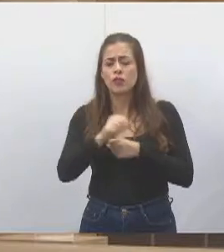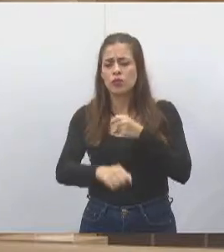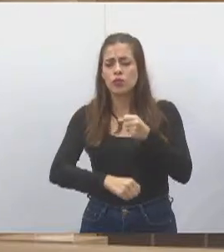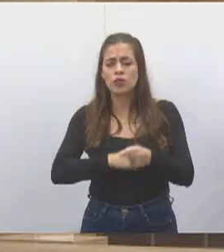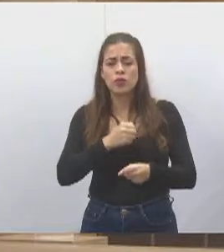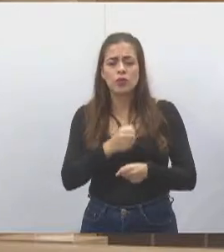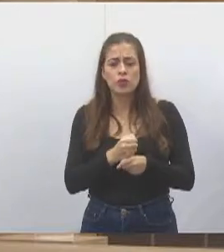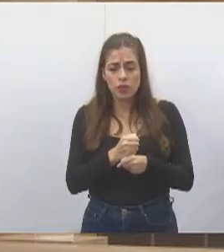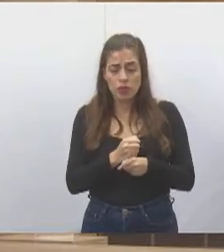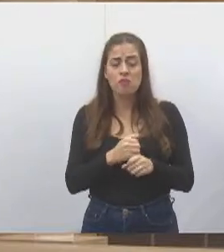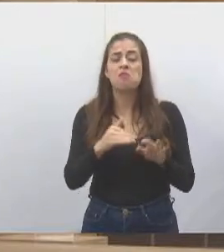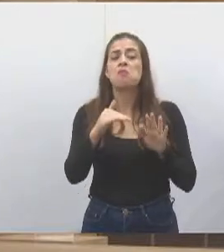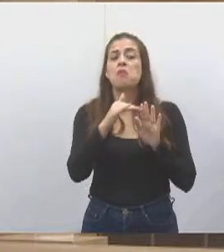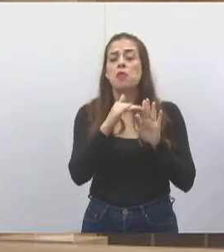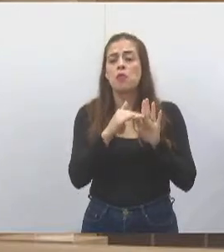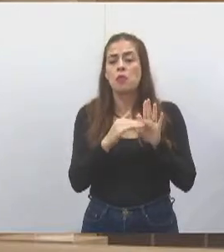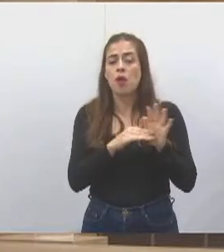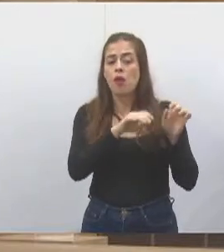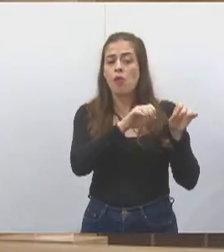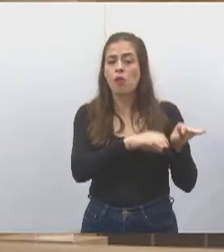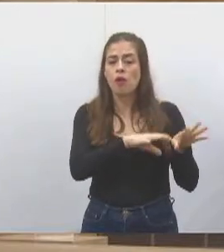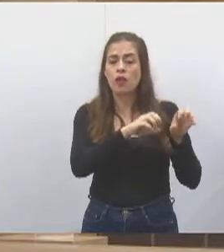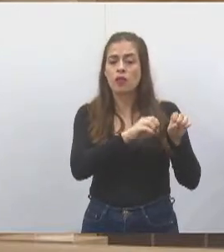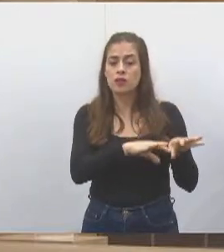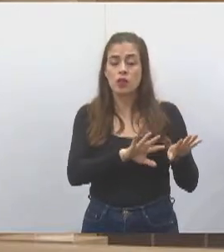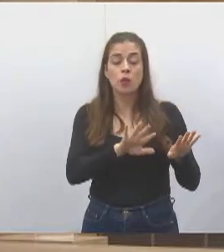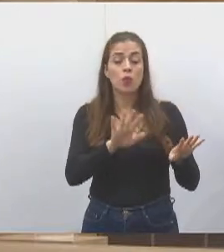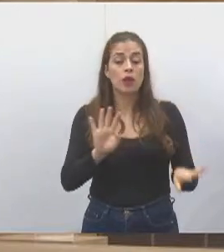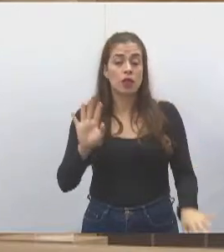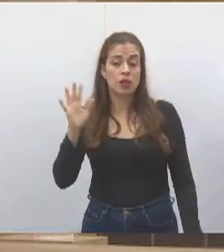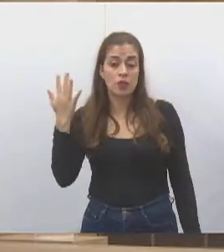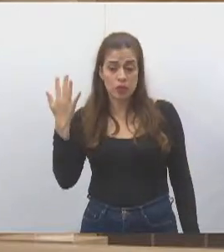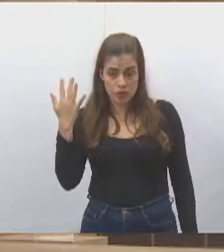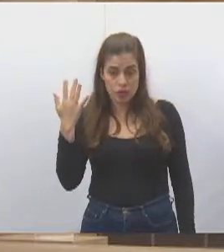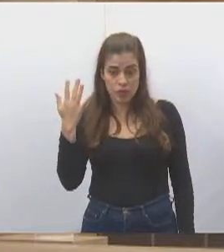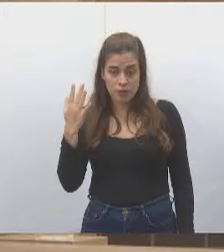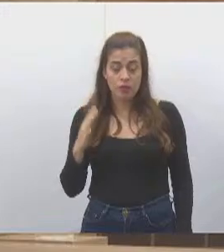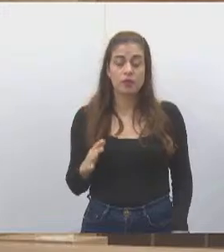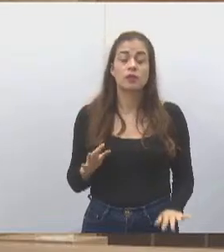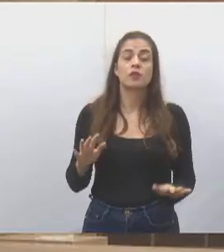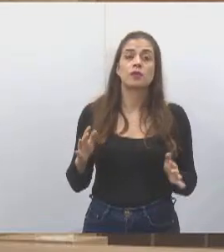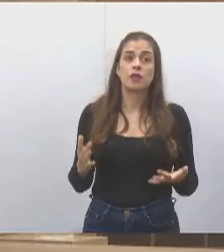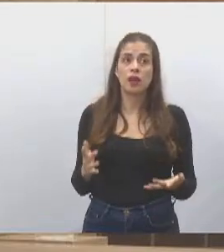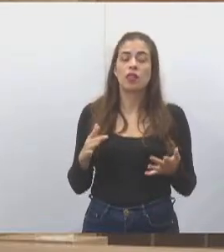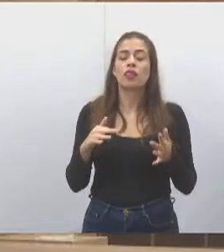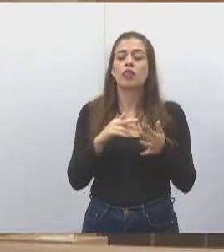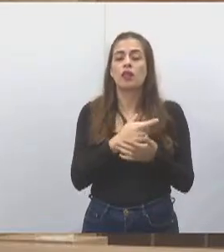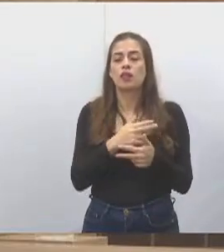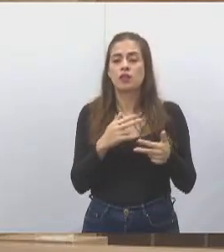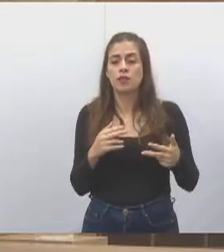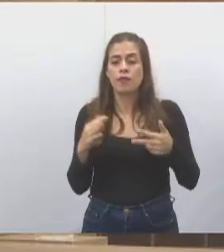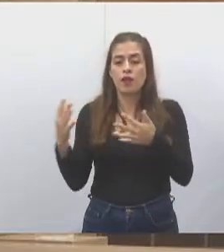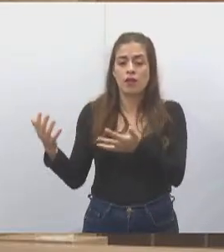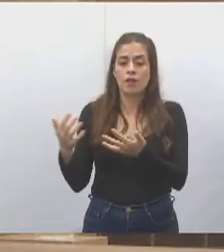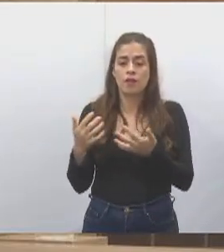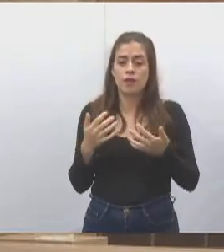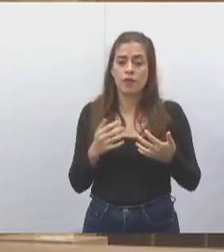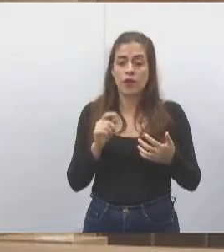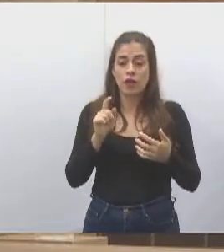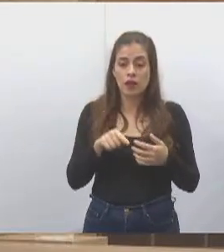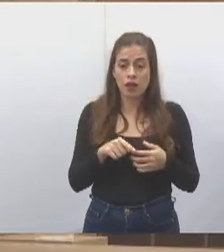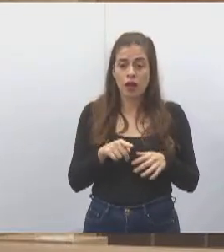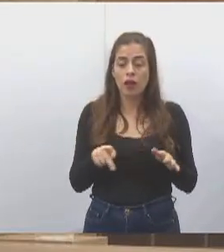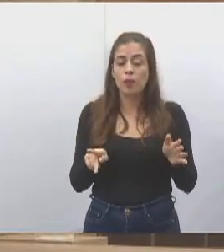que ela entrará na programação da educação. Quando isso acontecer, obviamente, as demandas serão vindas através de quem?